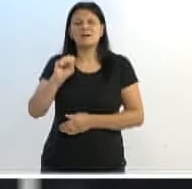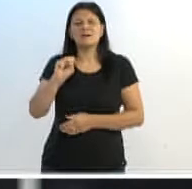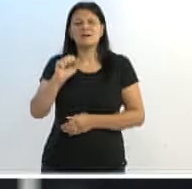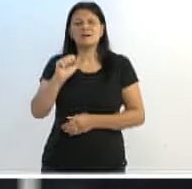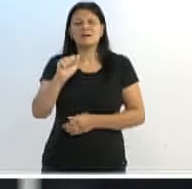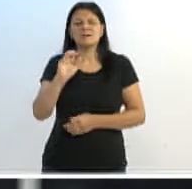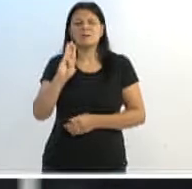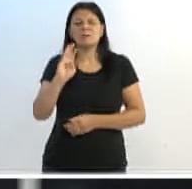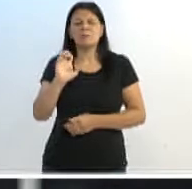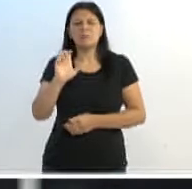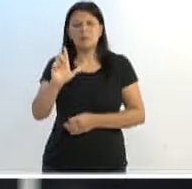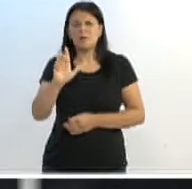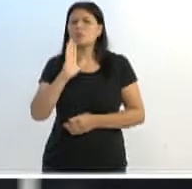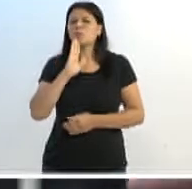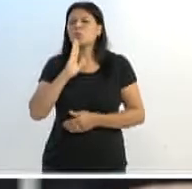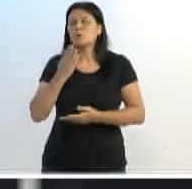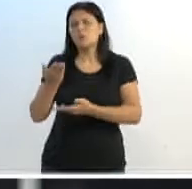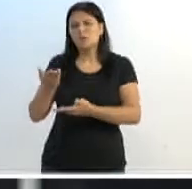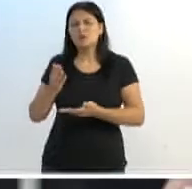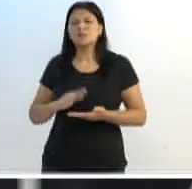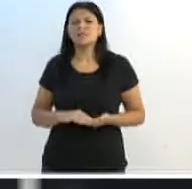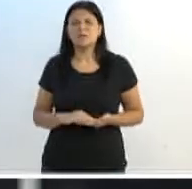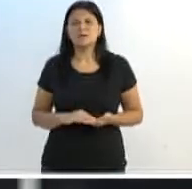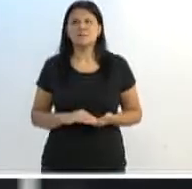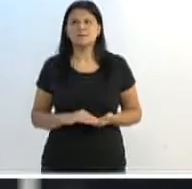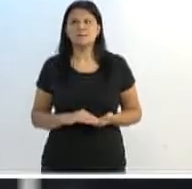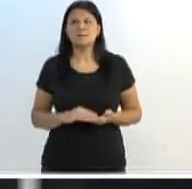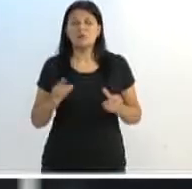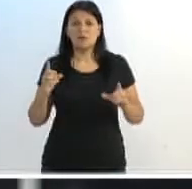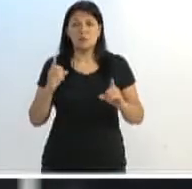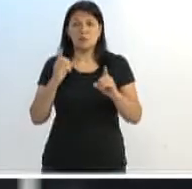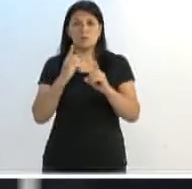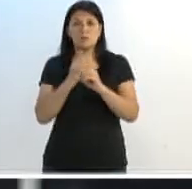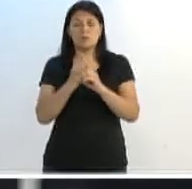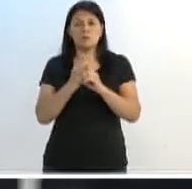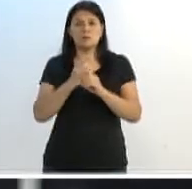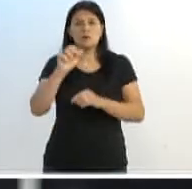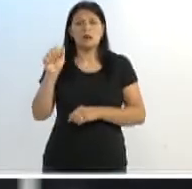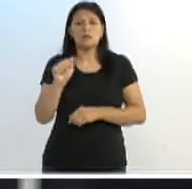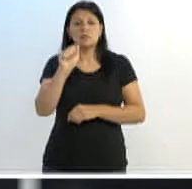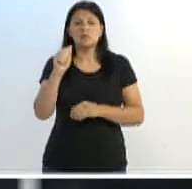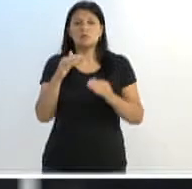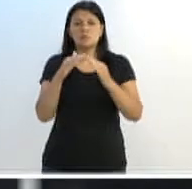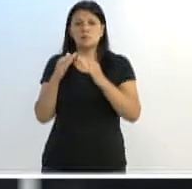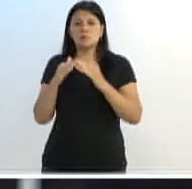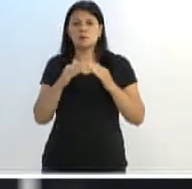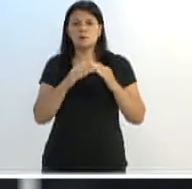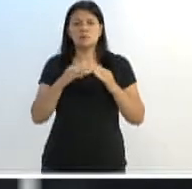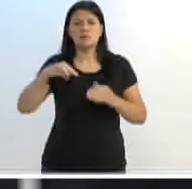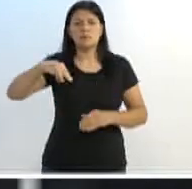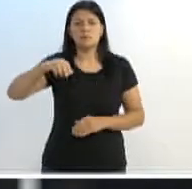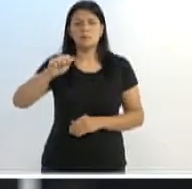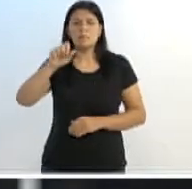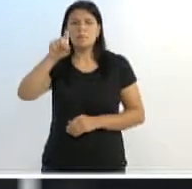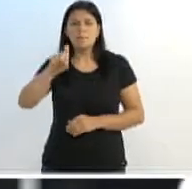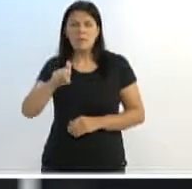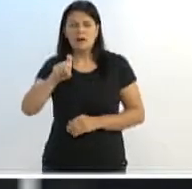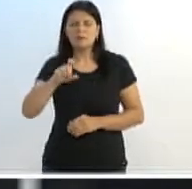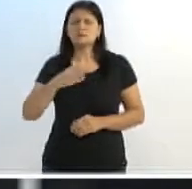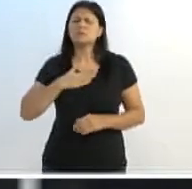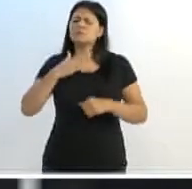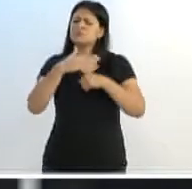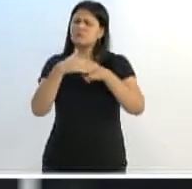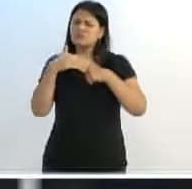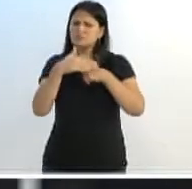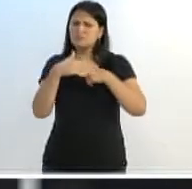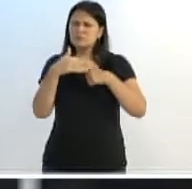qual eu conheço. Provavelmente será os encontros na Associação de Moradores da Maxeval, o qual eu tenho um grande carinho ali,